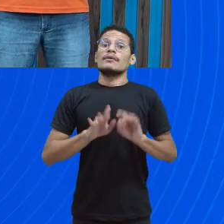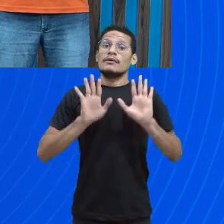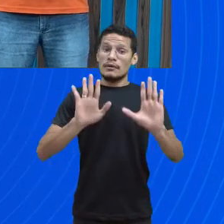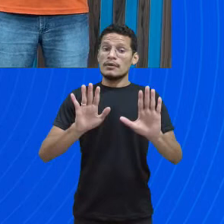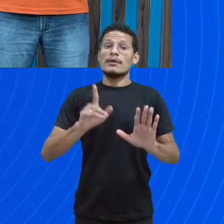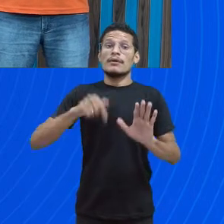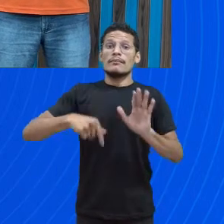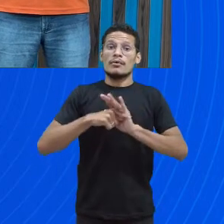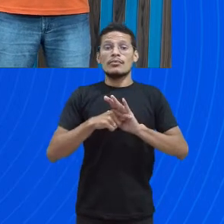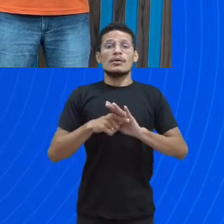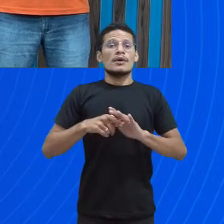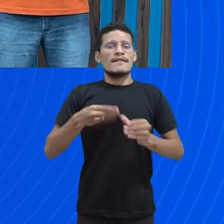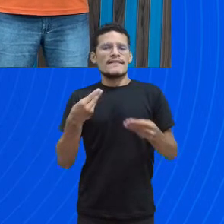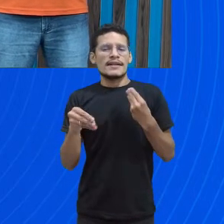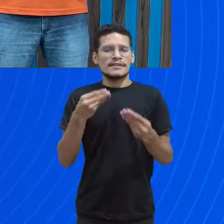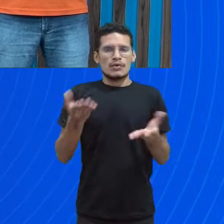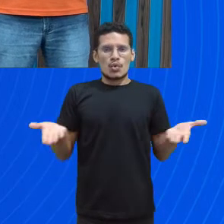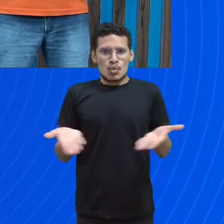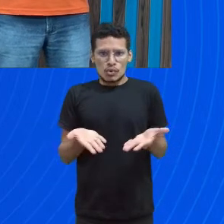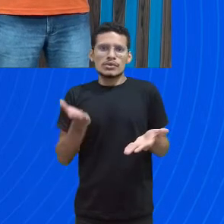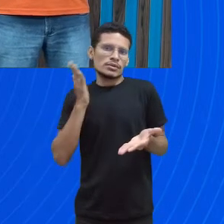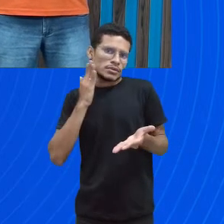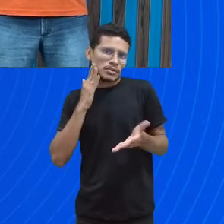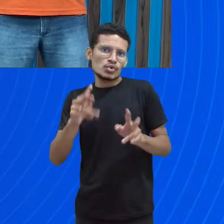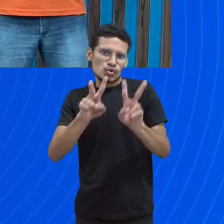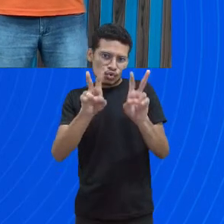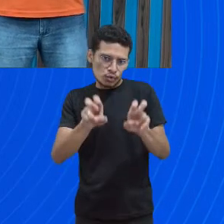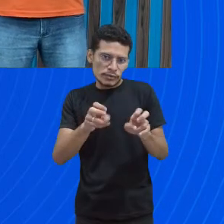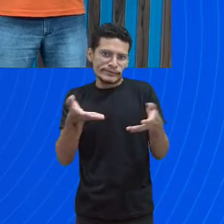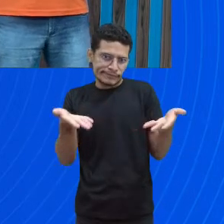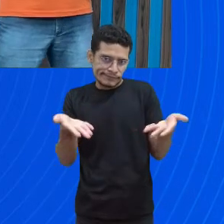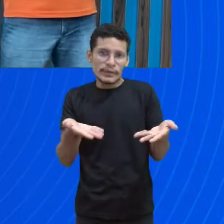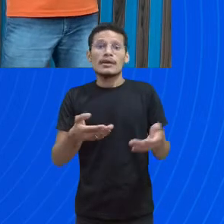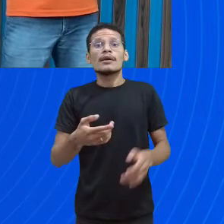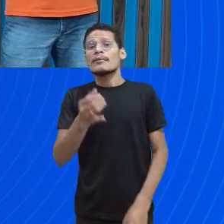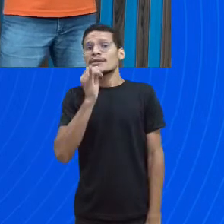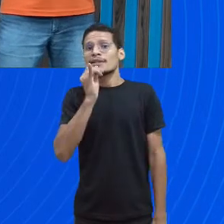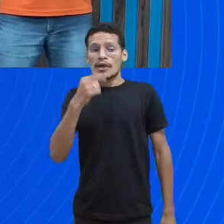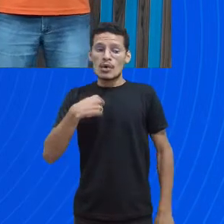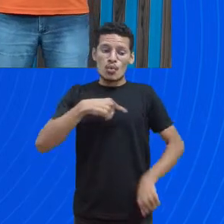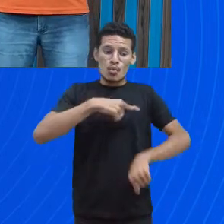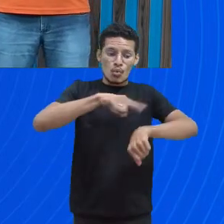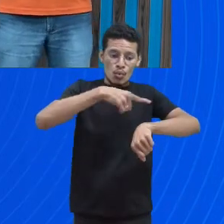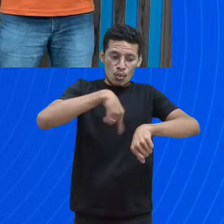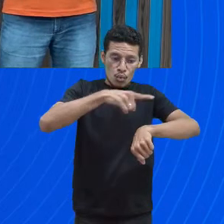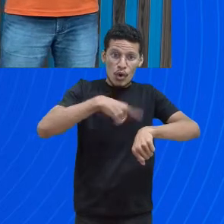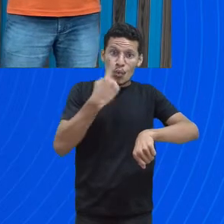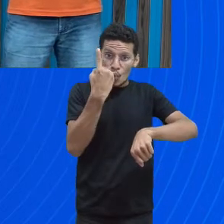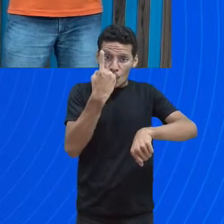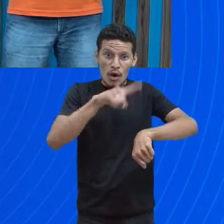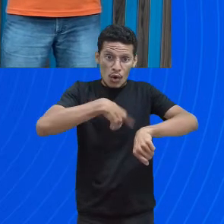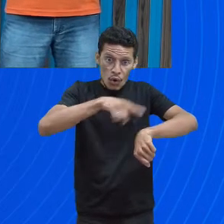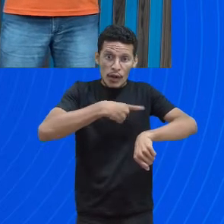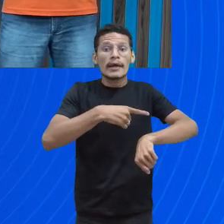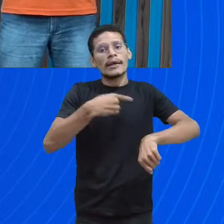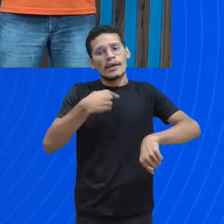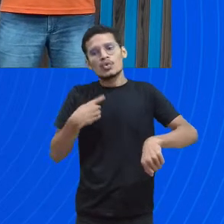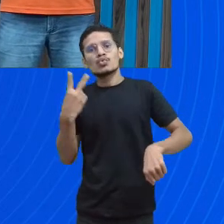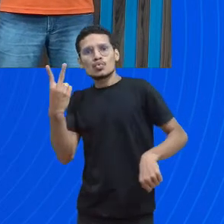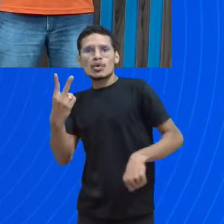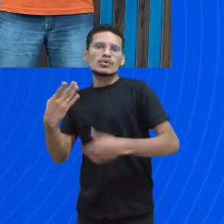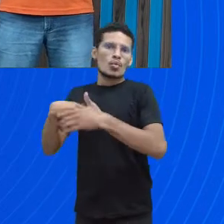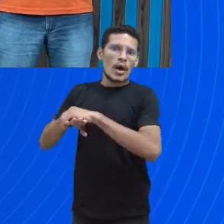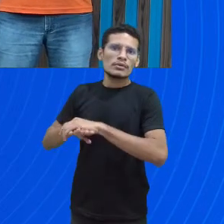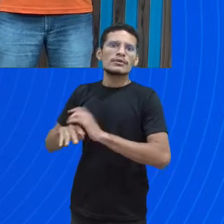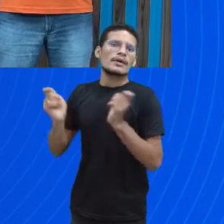em relação a essa questão, né? Então, por exemplo, eu trabalho 1 hora a mais e entra 2 no banco de hora para que eu possa folgar em outro momento. Então, é